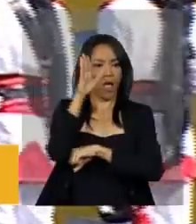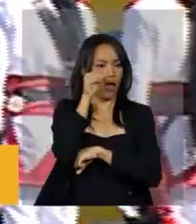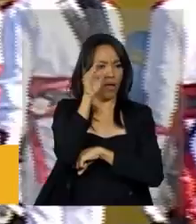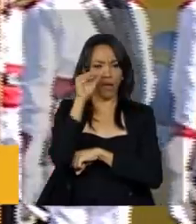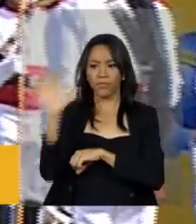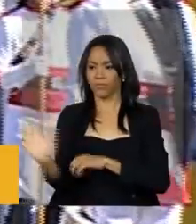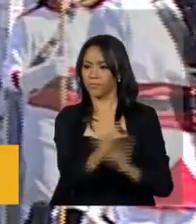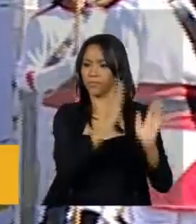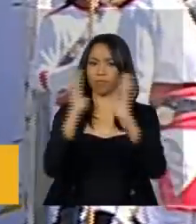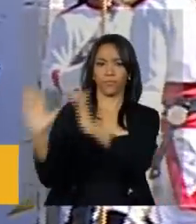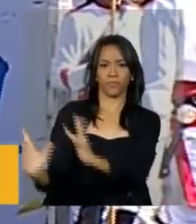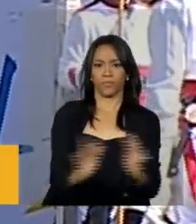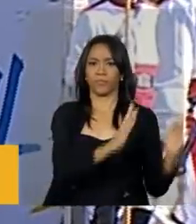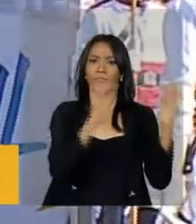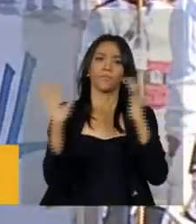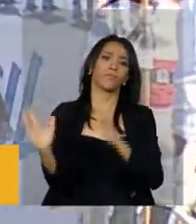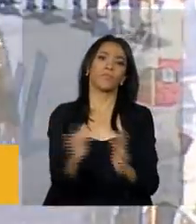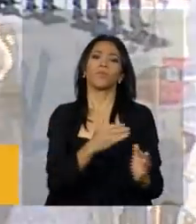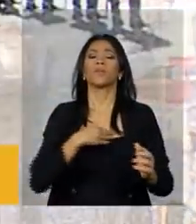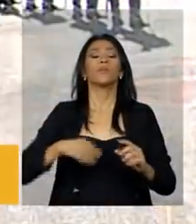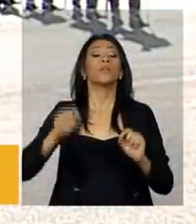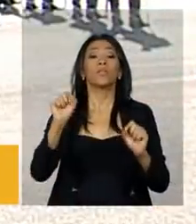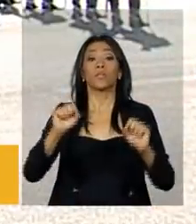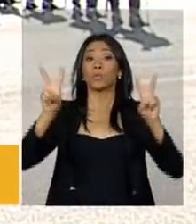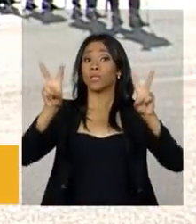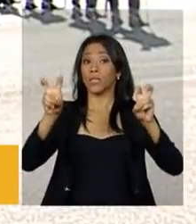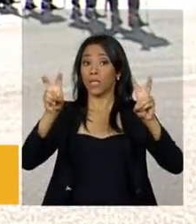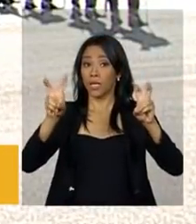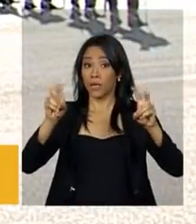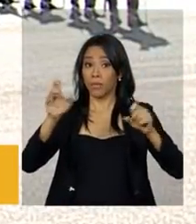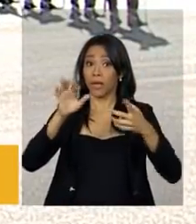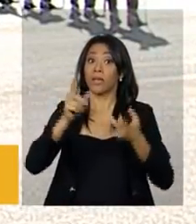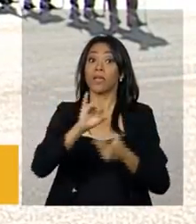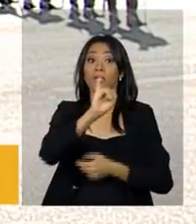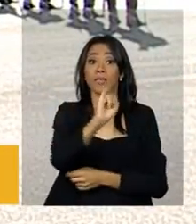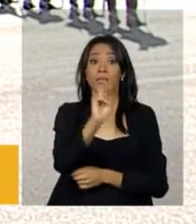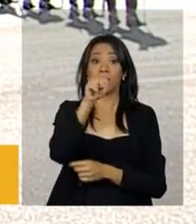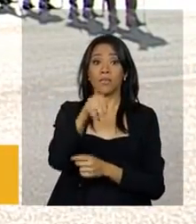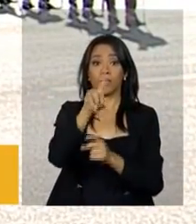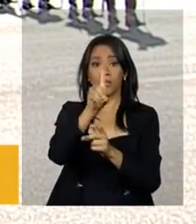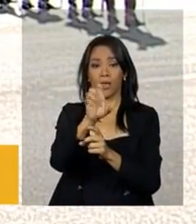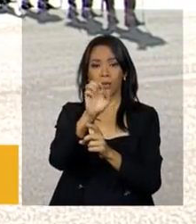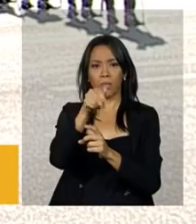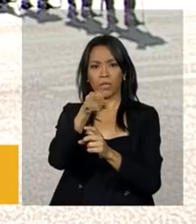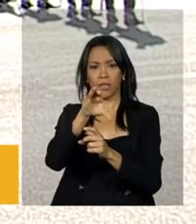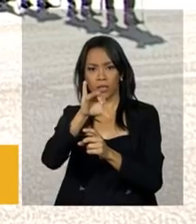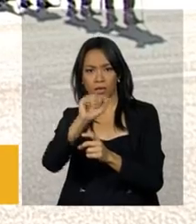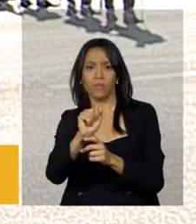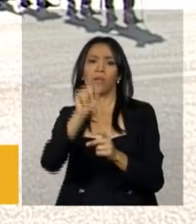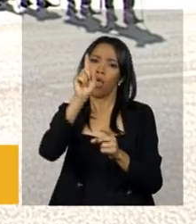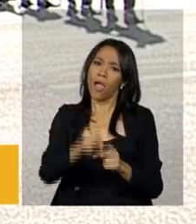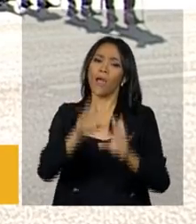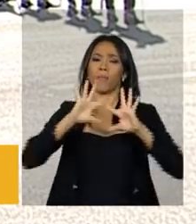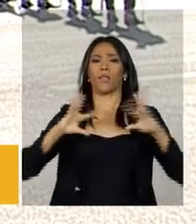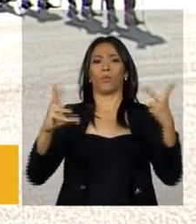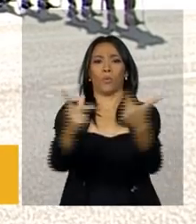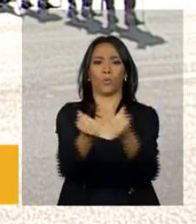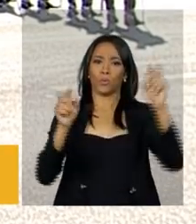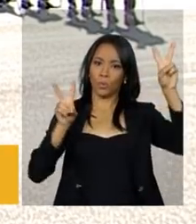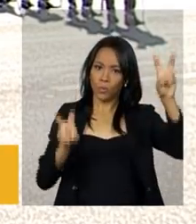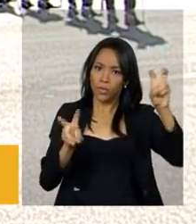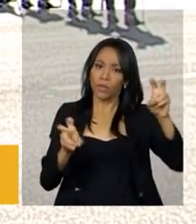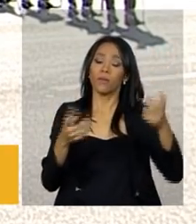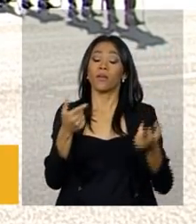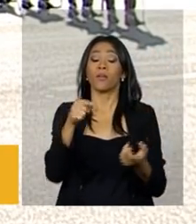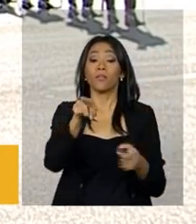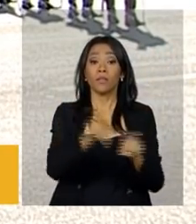tem como tema A Independência é para Todos. Eu já avistei uma série de autoridades que foram chegando gradativamente aqui à Esplanada,